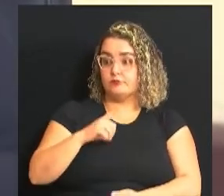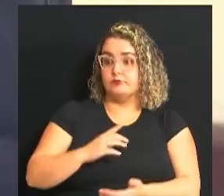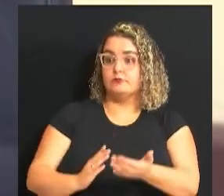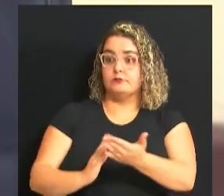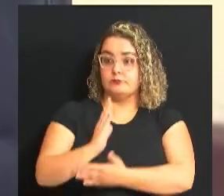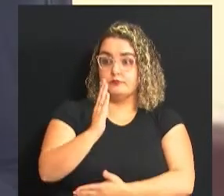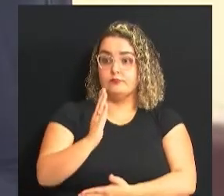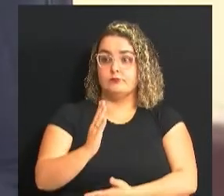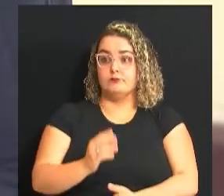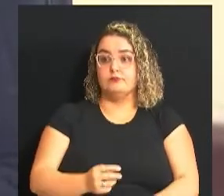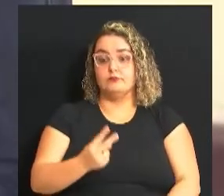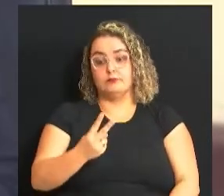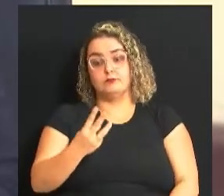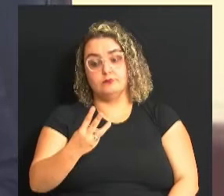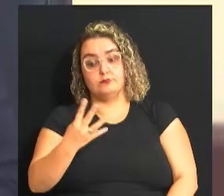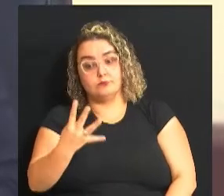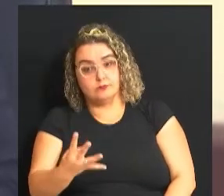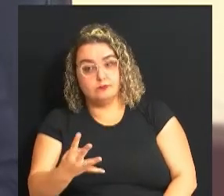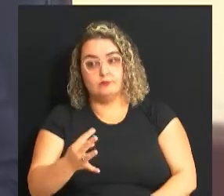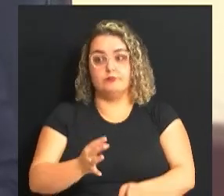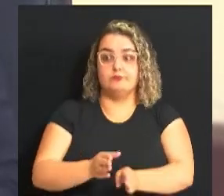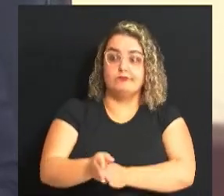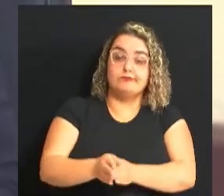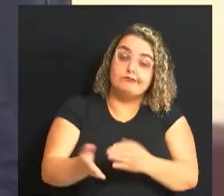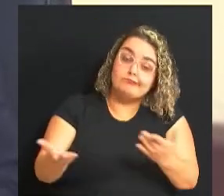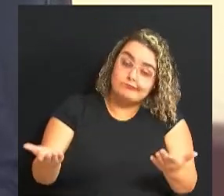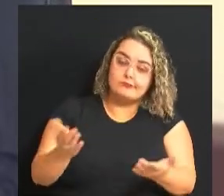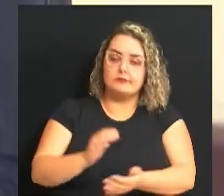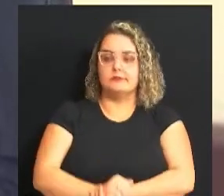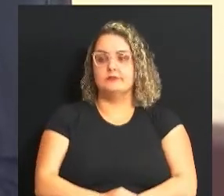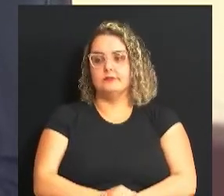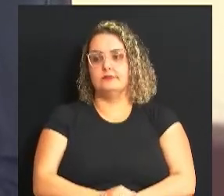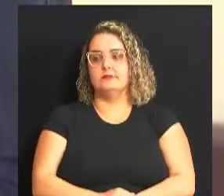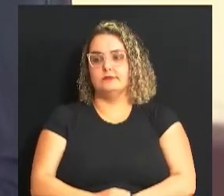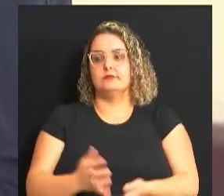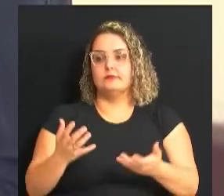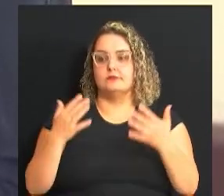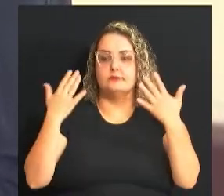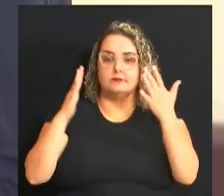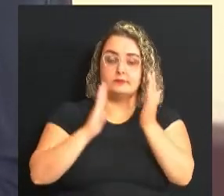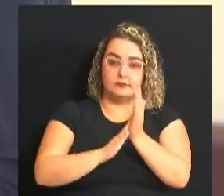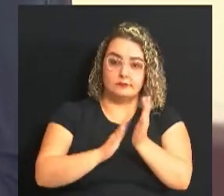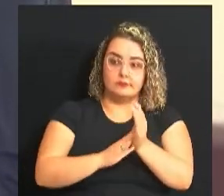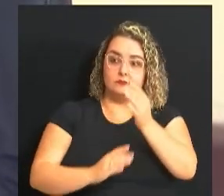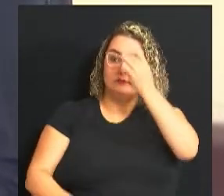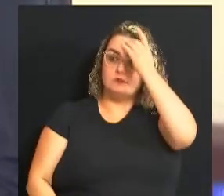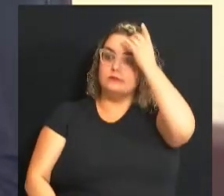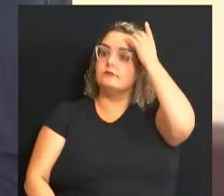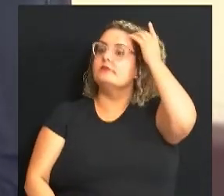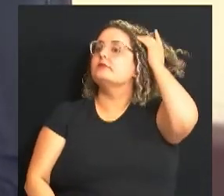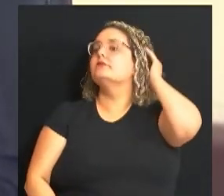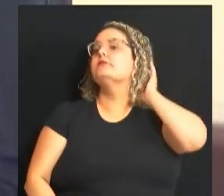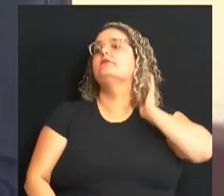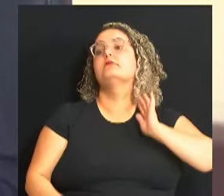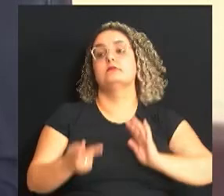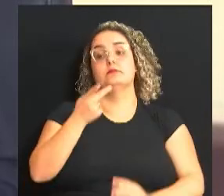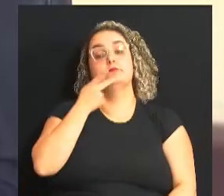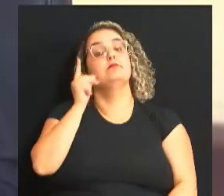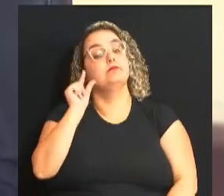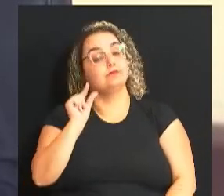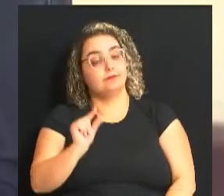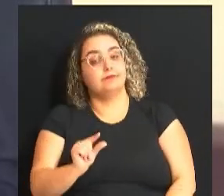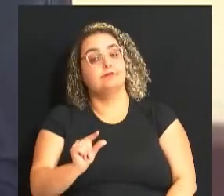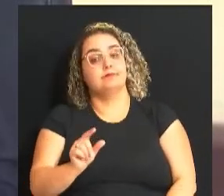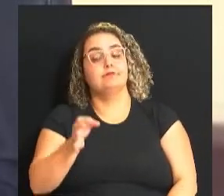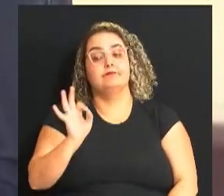menos 2, 3 ou 4 conselhos. Então, quero parabenizar, né, mas dizer que ainda é pouco. E, com